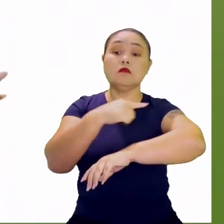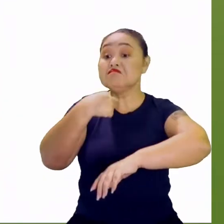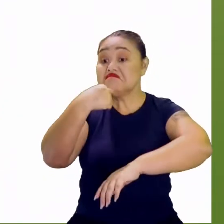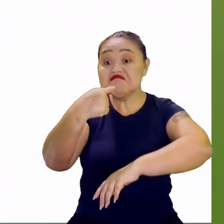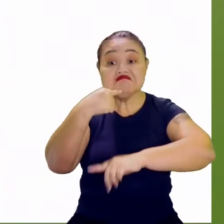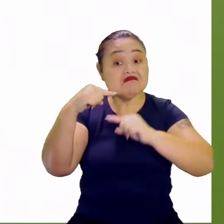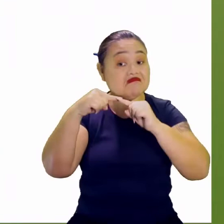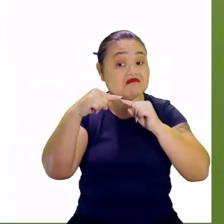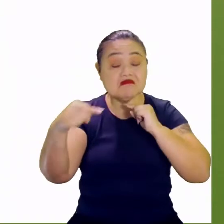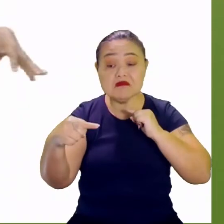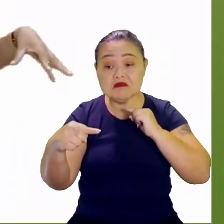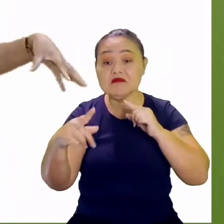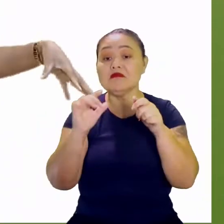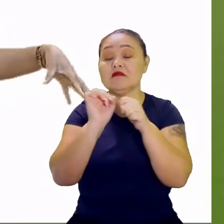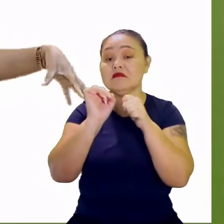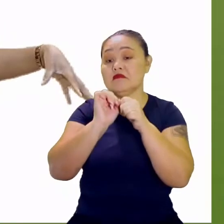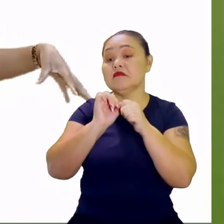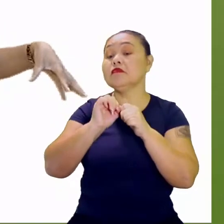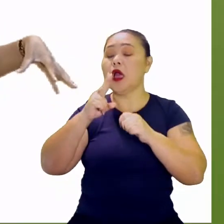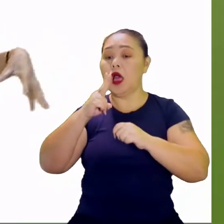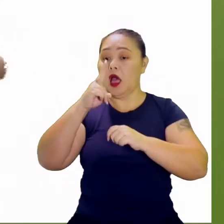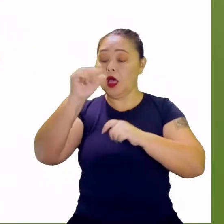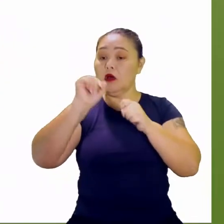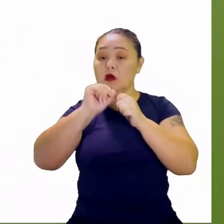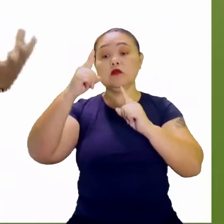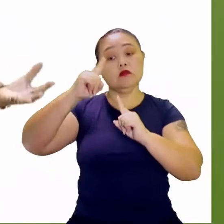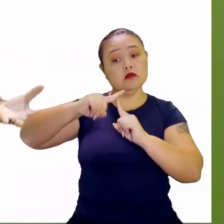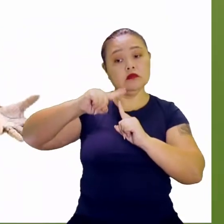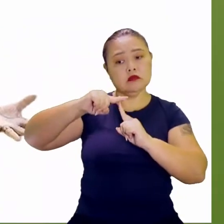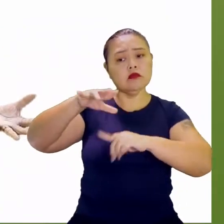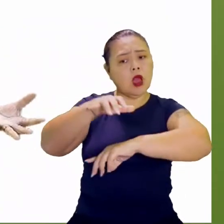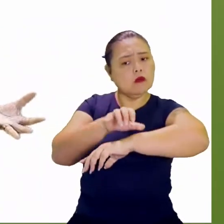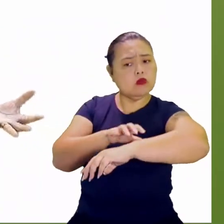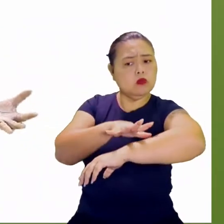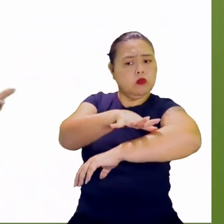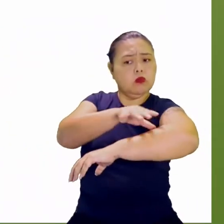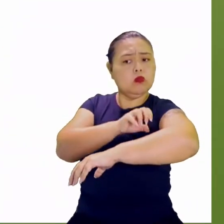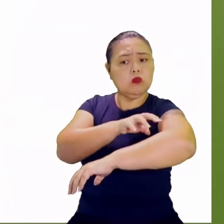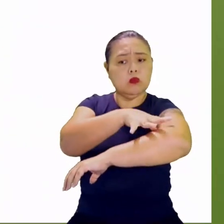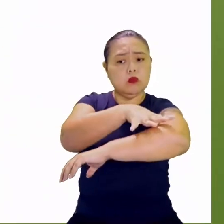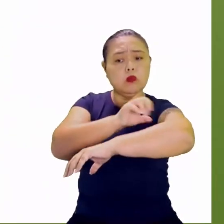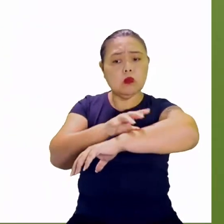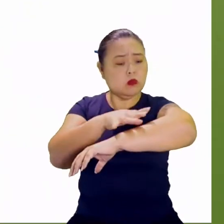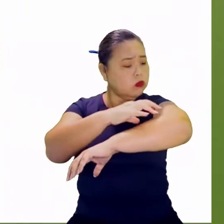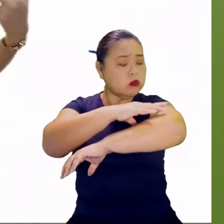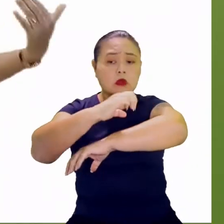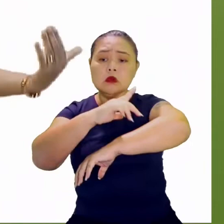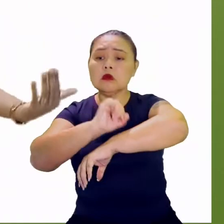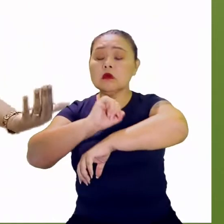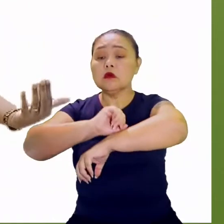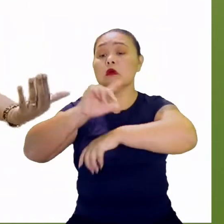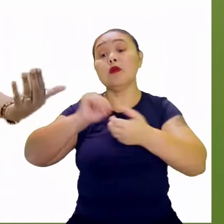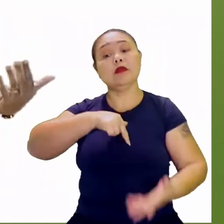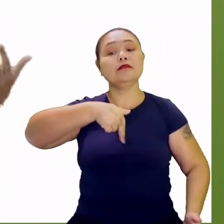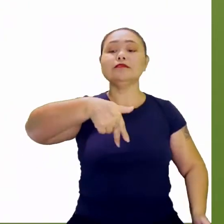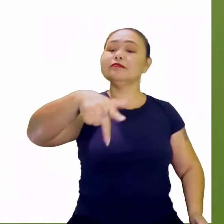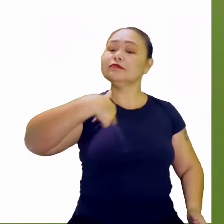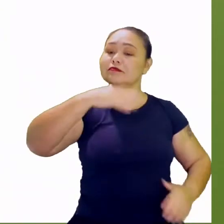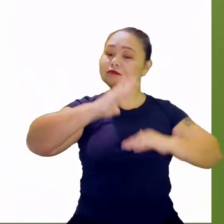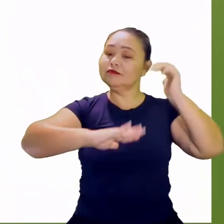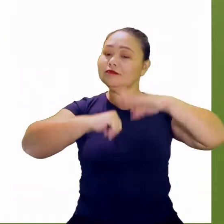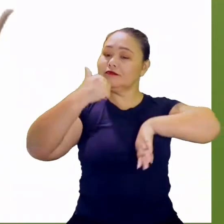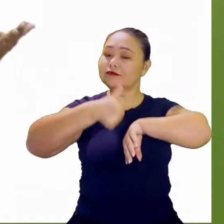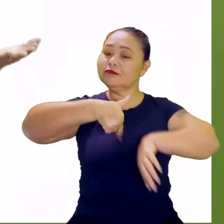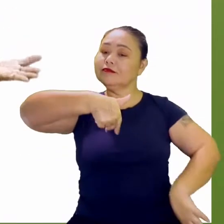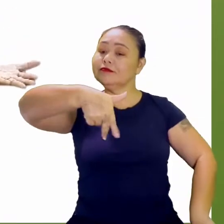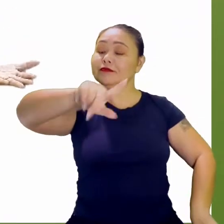atender. Então, no esforço de alta intensidade, ele usa fibras de contração rápida. Quando você está com um maratonista, ele vai